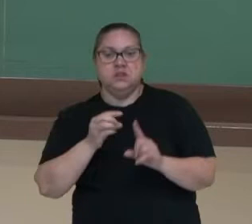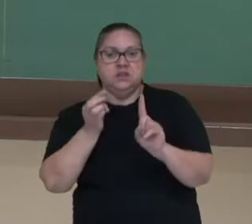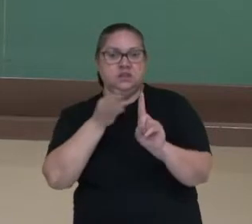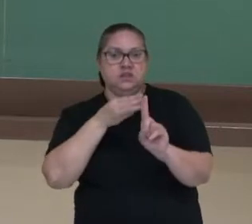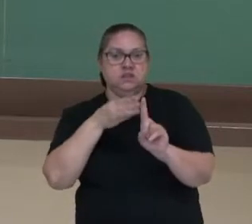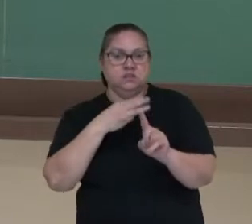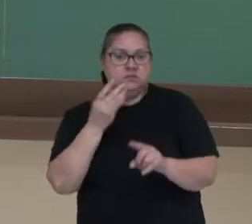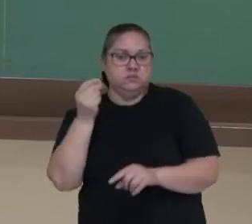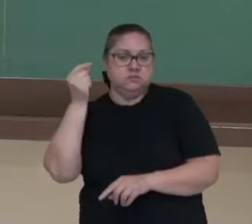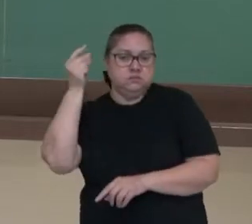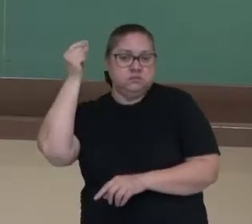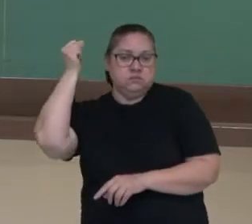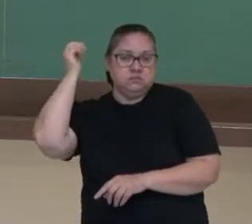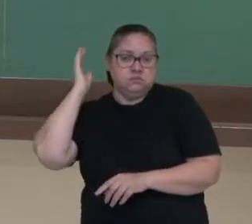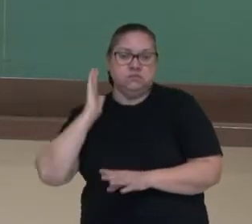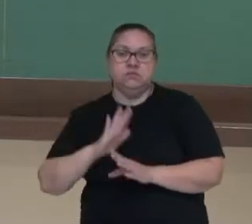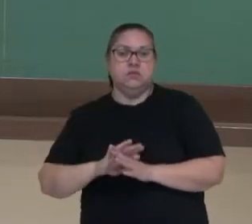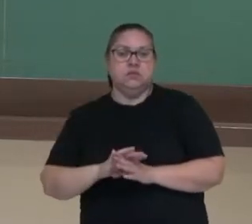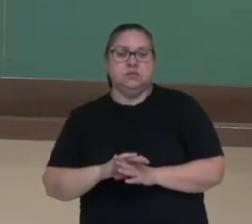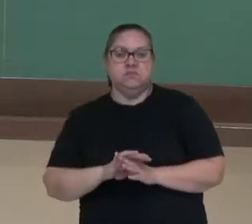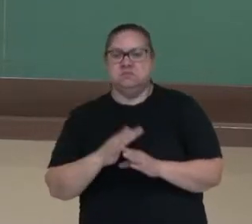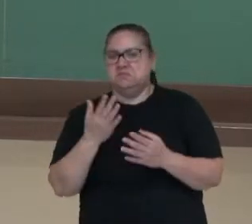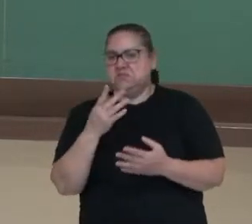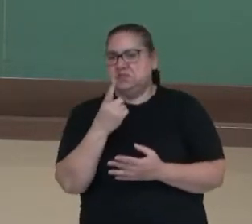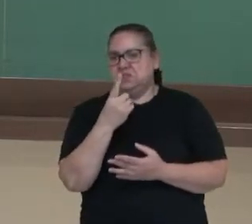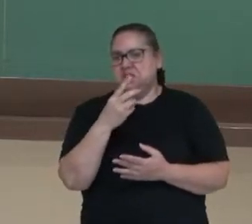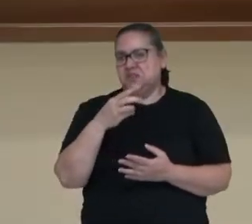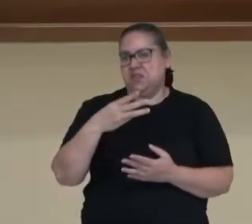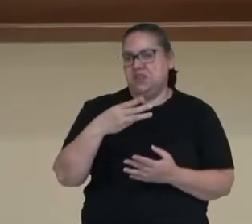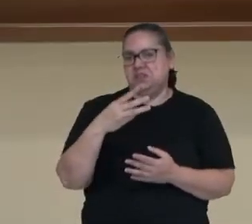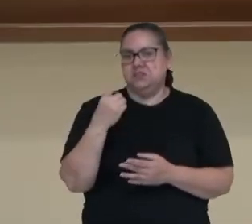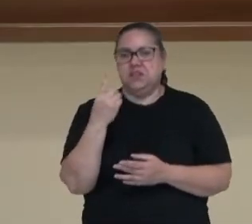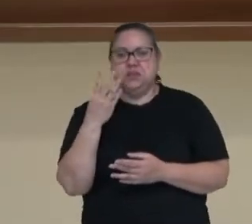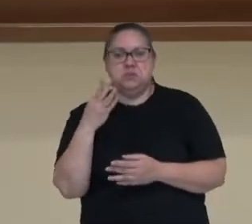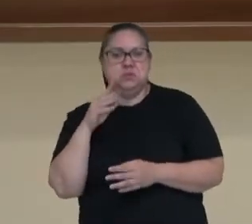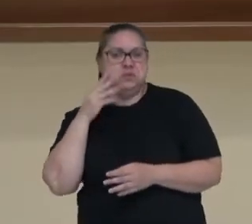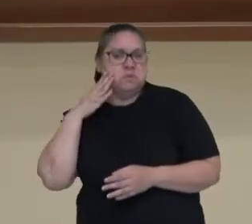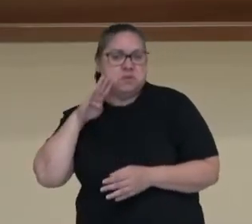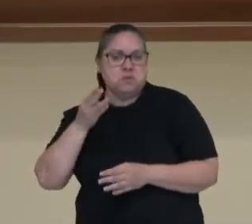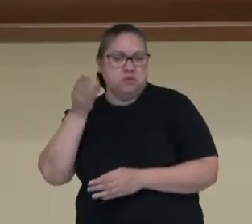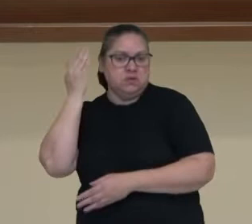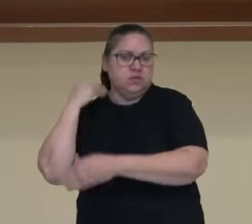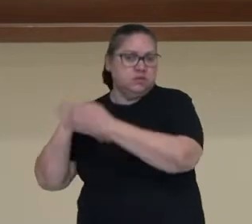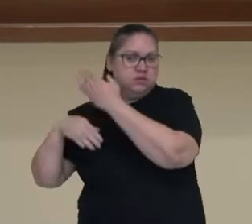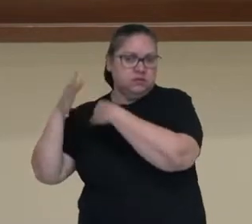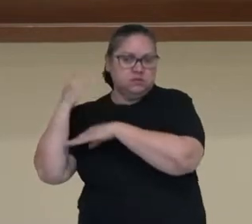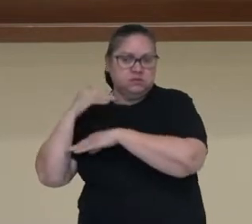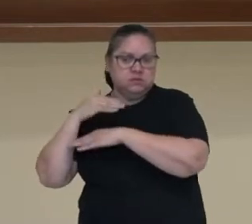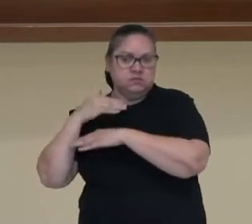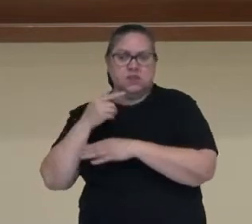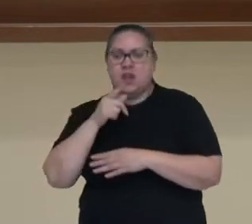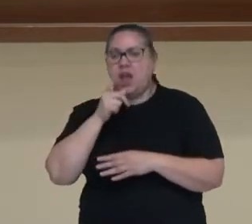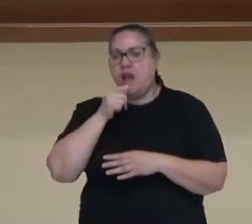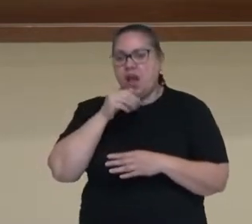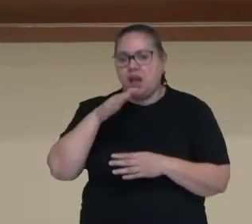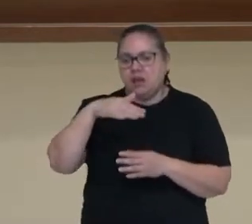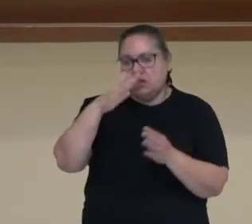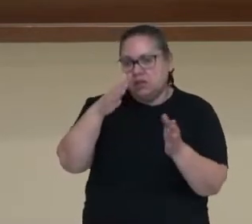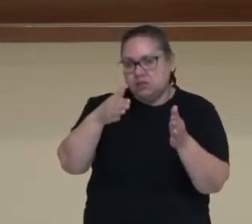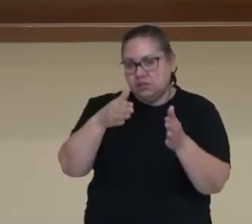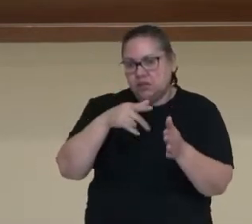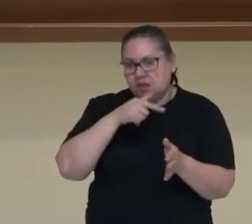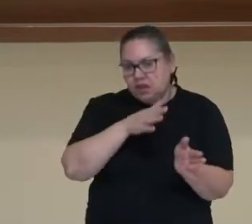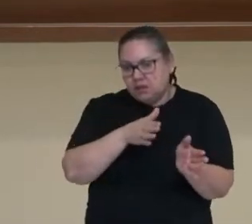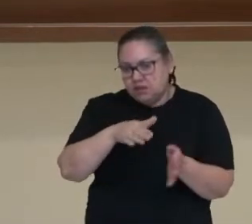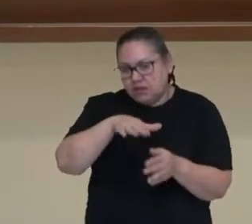anos, né? Teoria do Estreito de Bering, 12, 13, 14 mil anos. E se nós pegarmos a teoria Oceano Atlântico, né? África-Brasil, Daniel